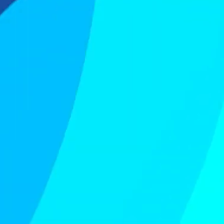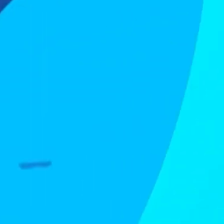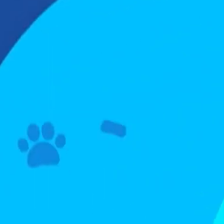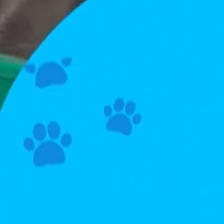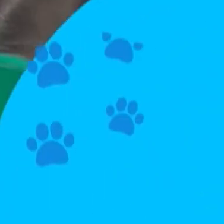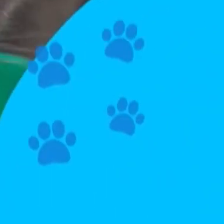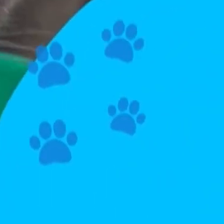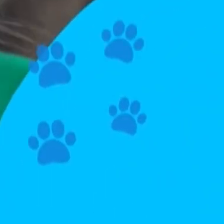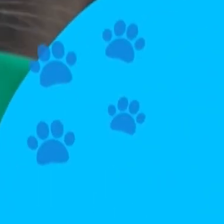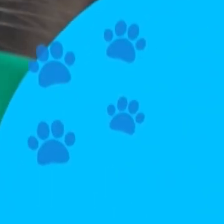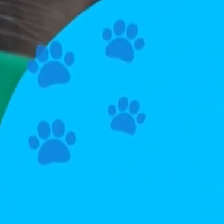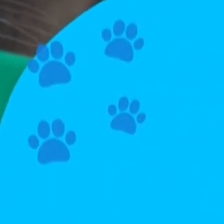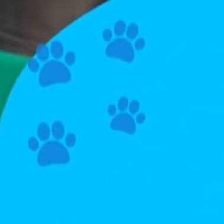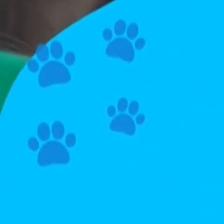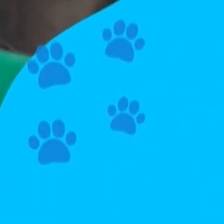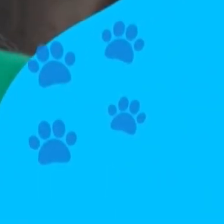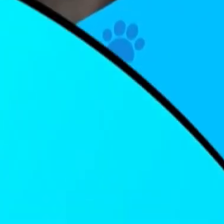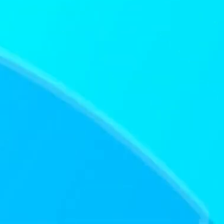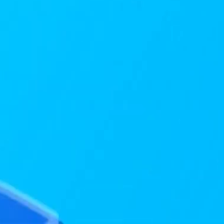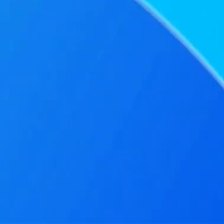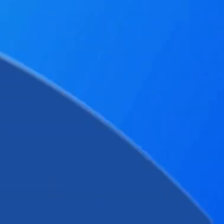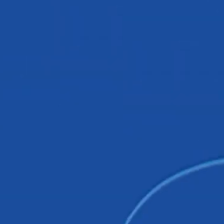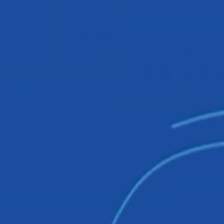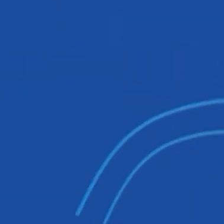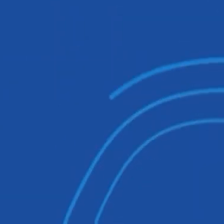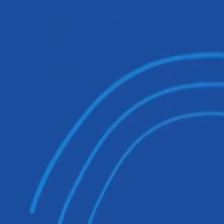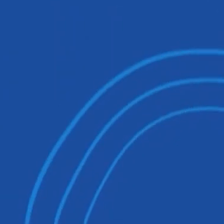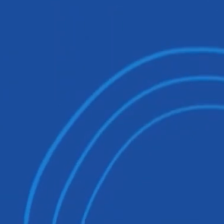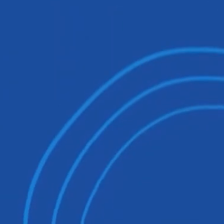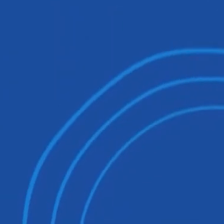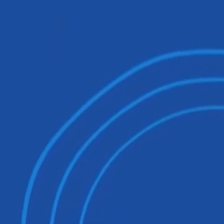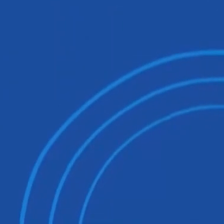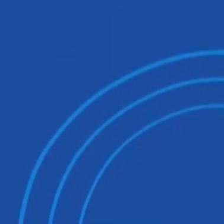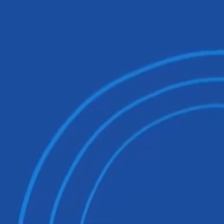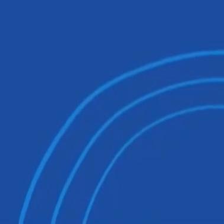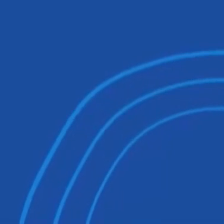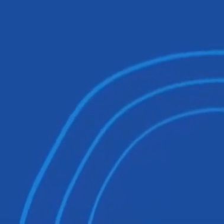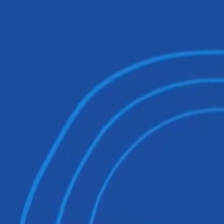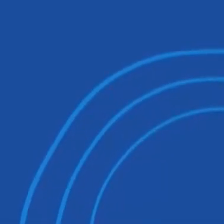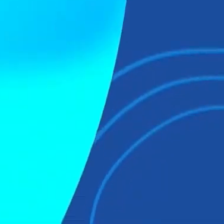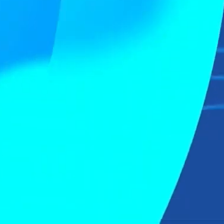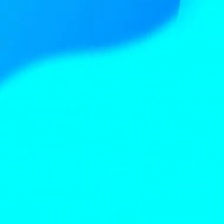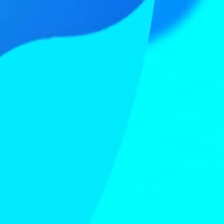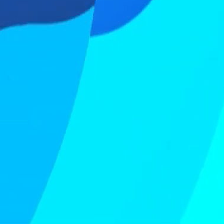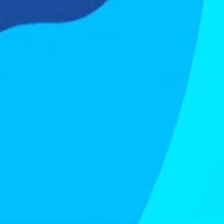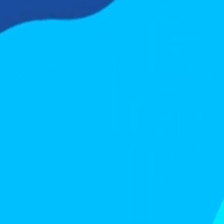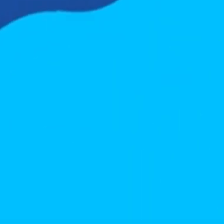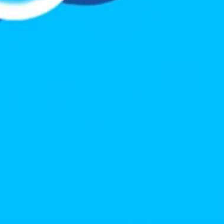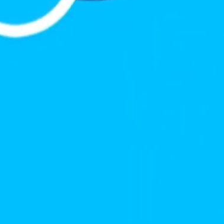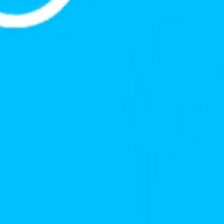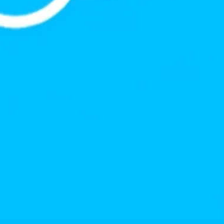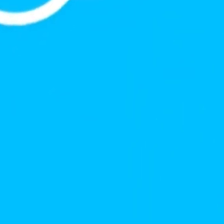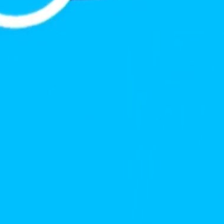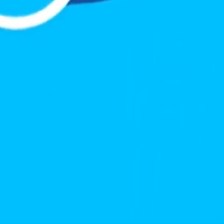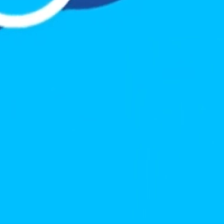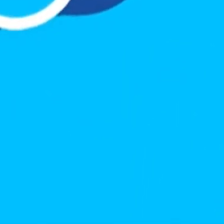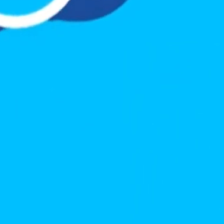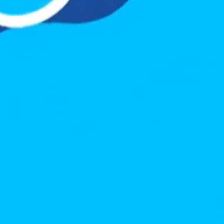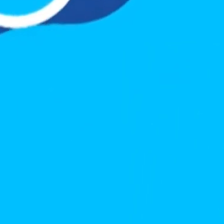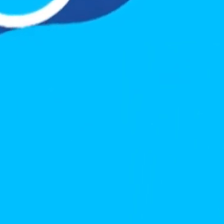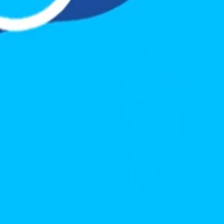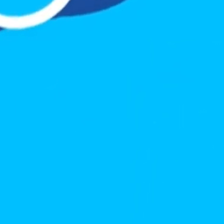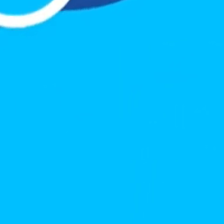mesclada com as cores cinza e marrom. De olhos azuis e cara de sério, foi resgatado em 2022 e